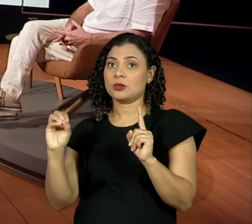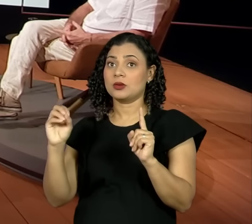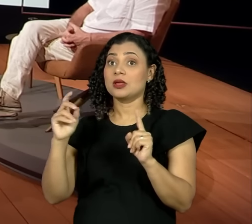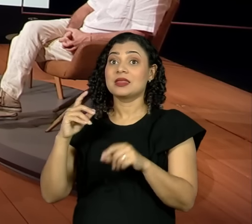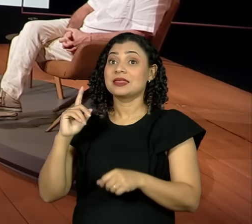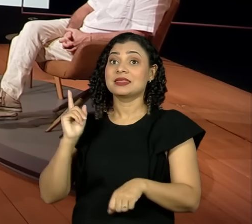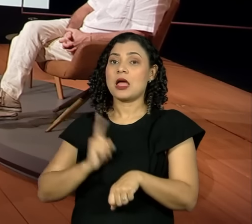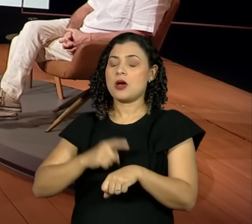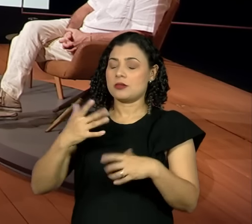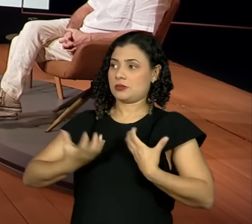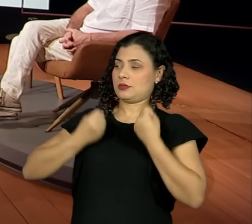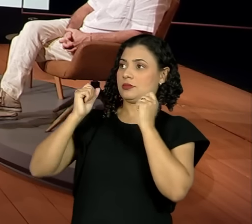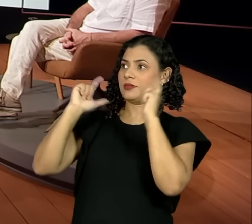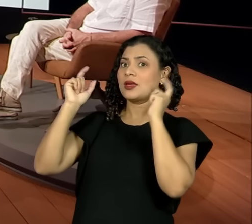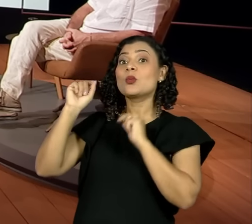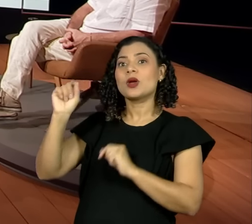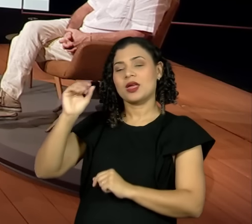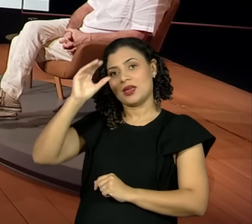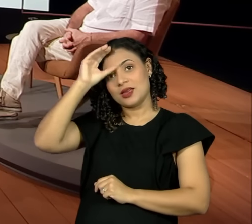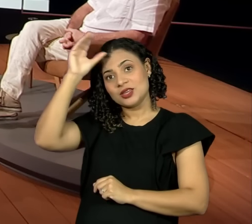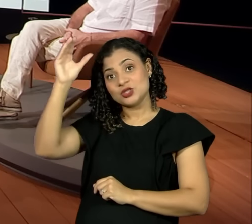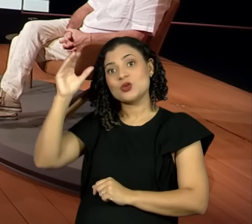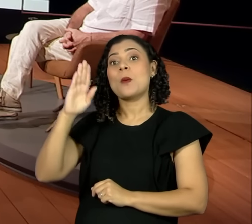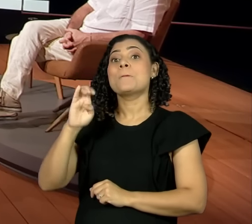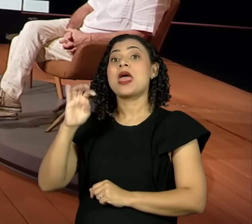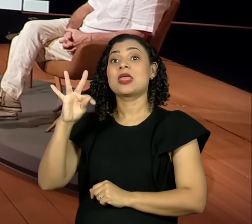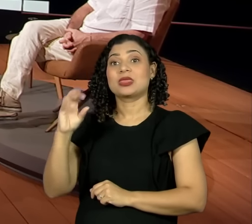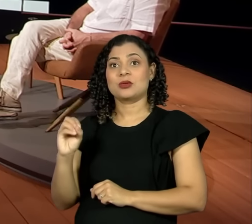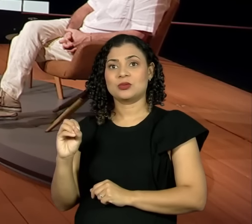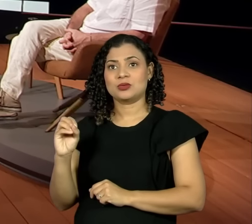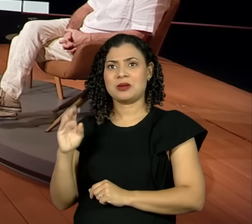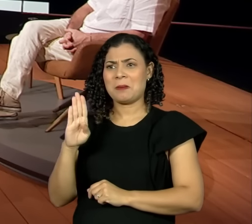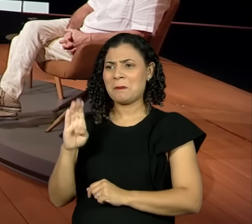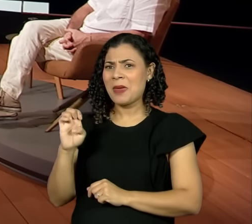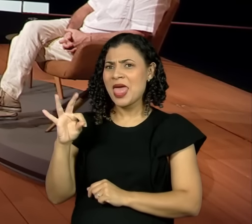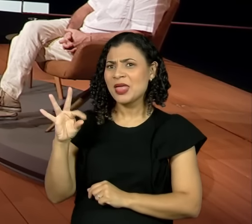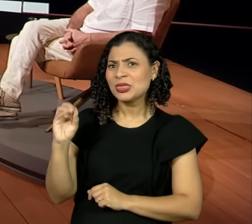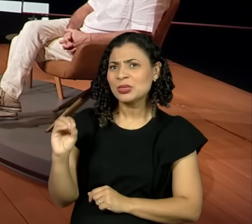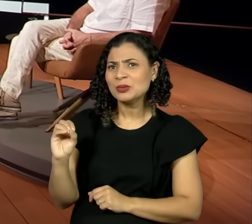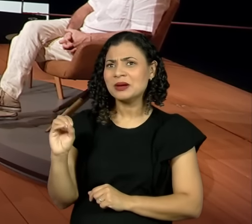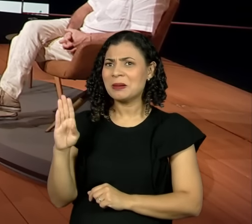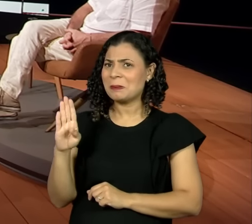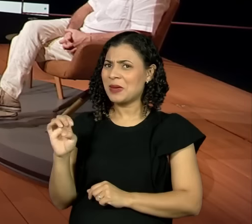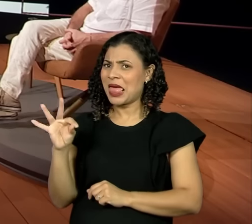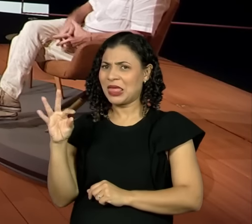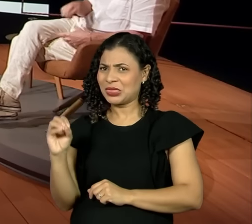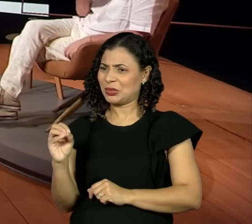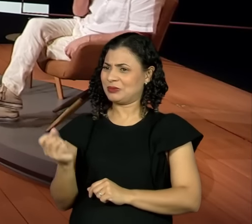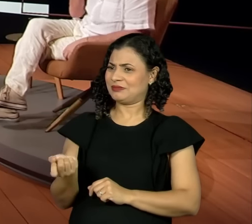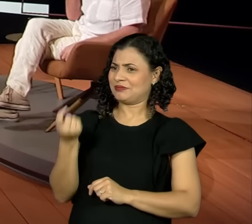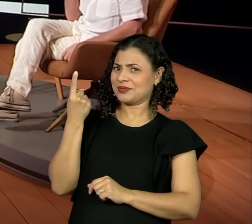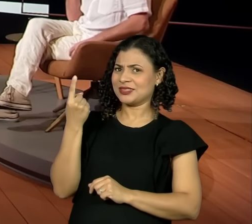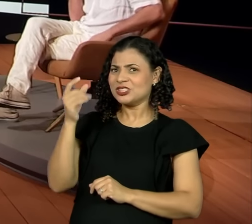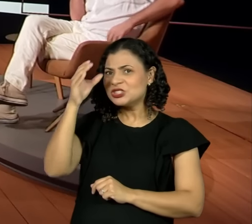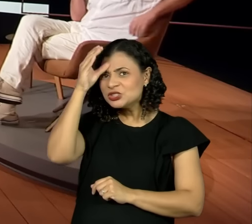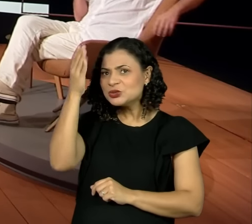de surpresa tio Beto quando acabou a Ceno eu falei tio Beto